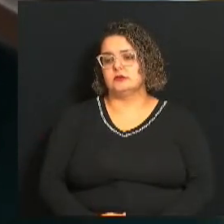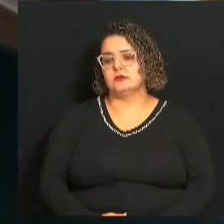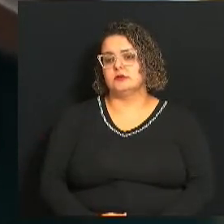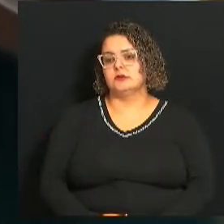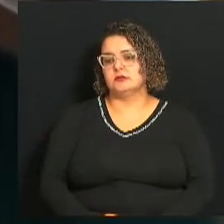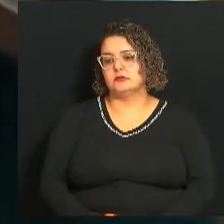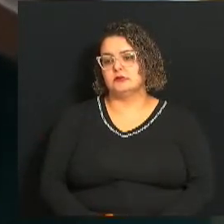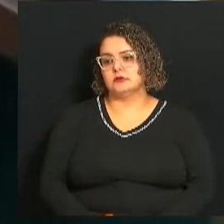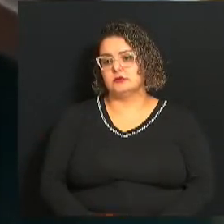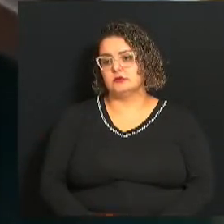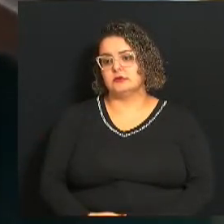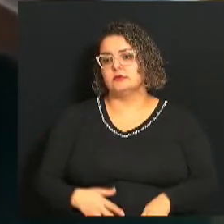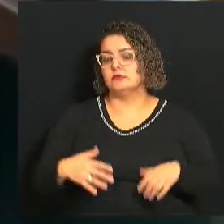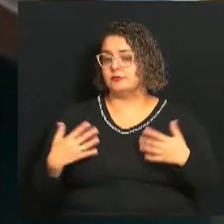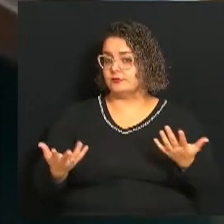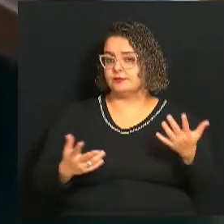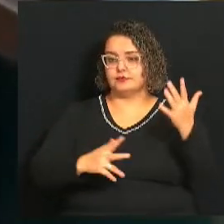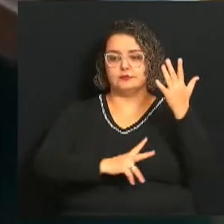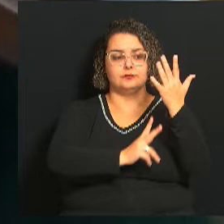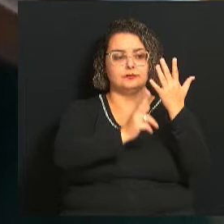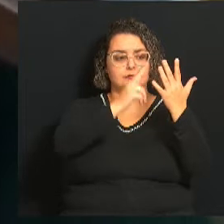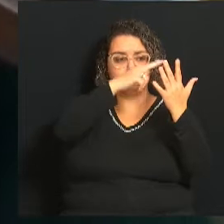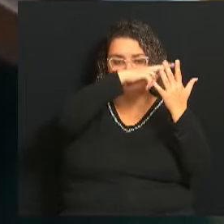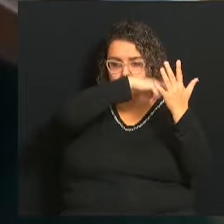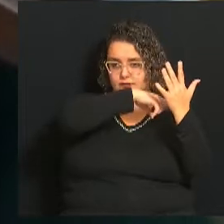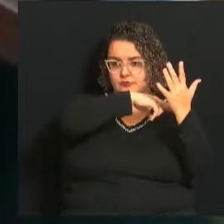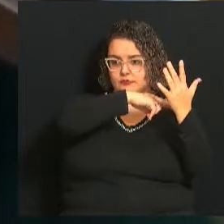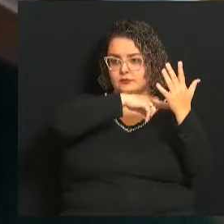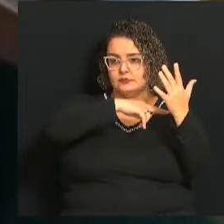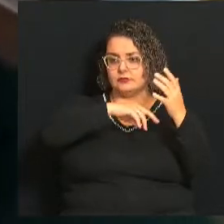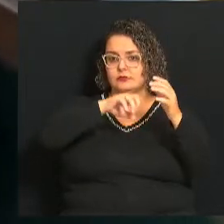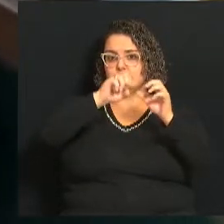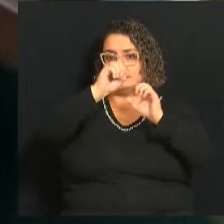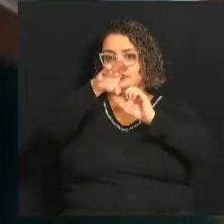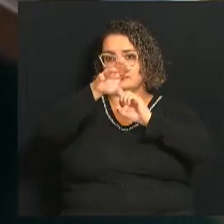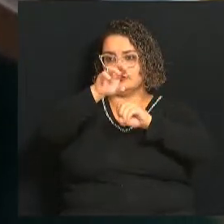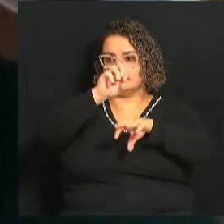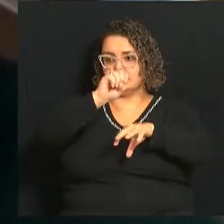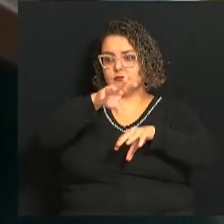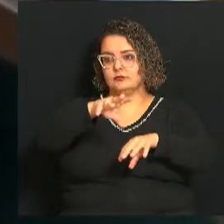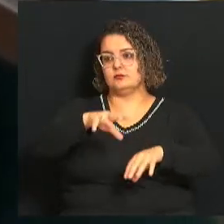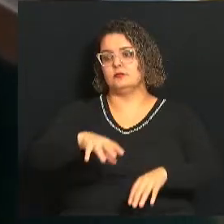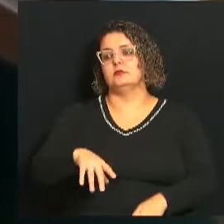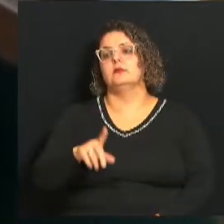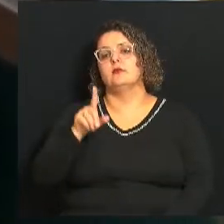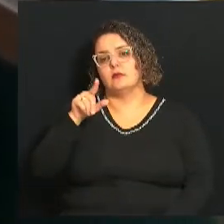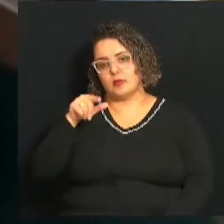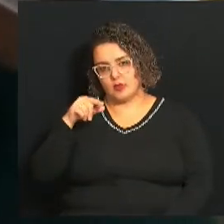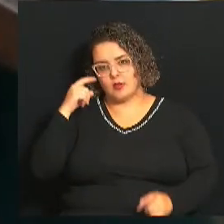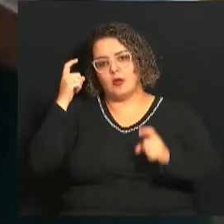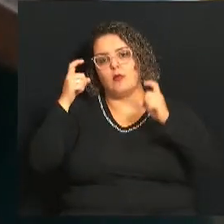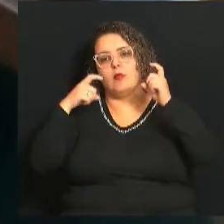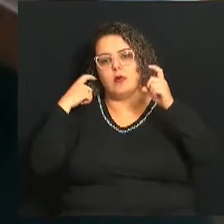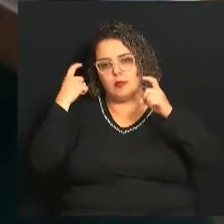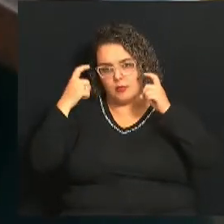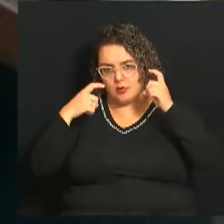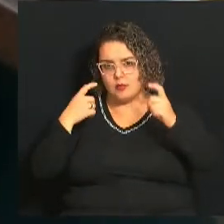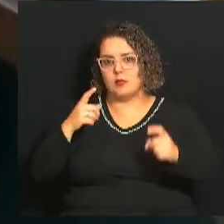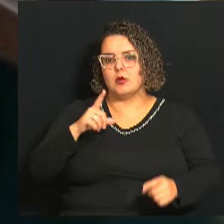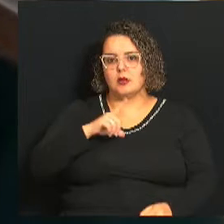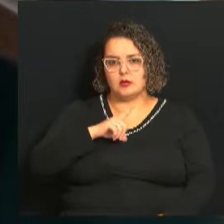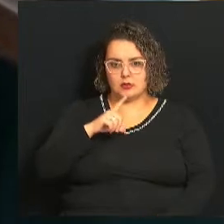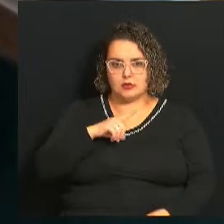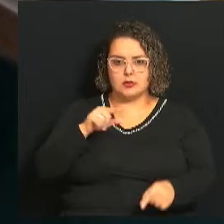A questão de poda de árvores em semáforos é uma preocupação que nós temos